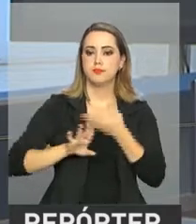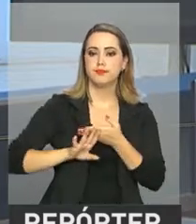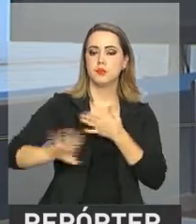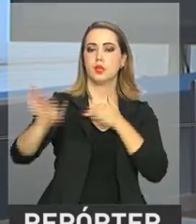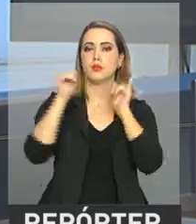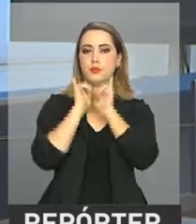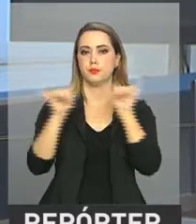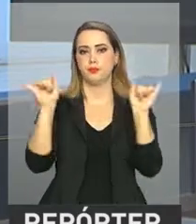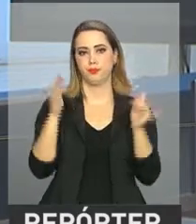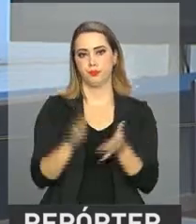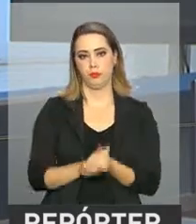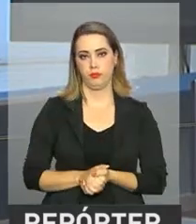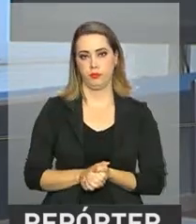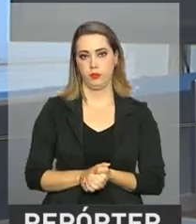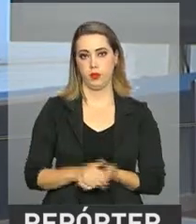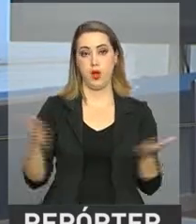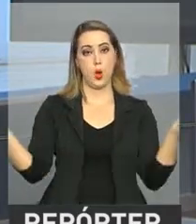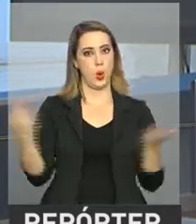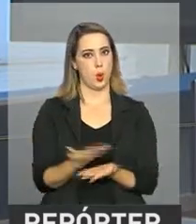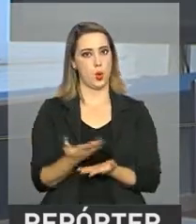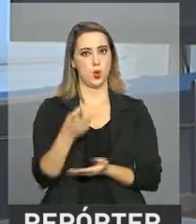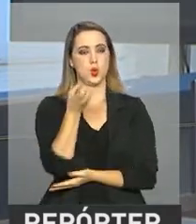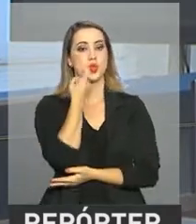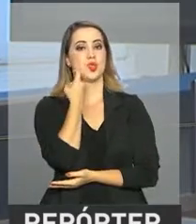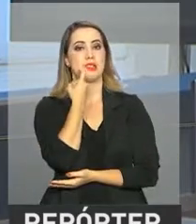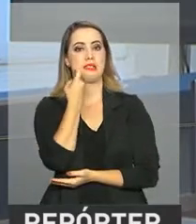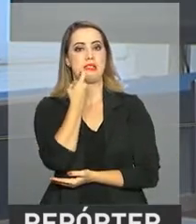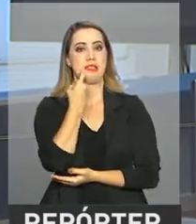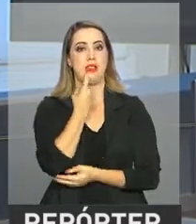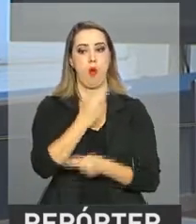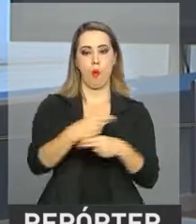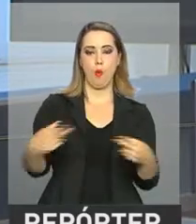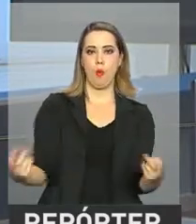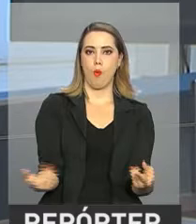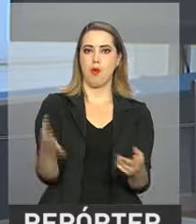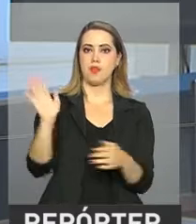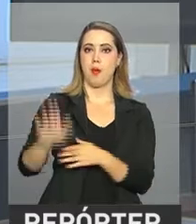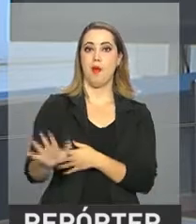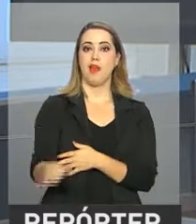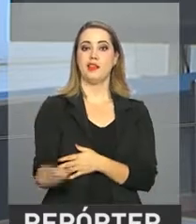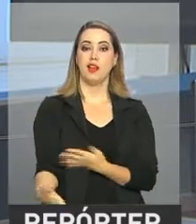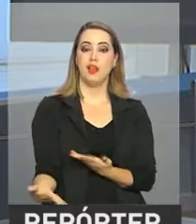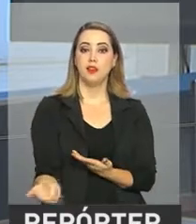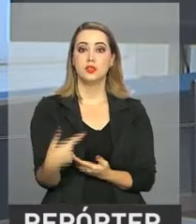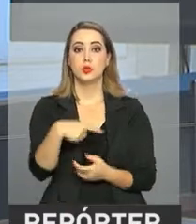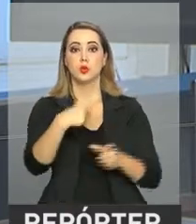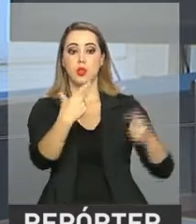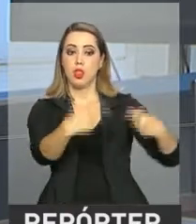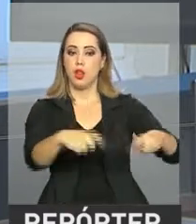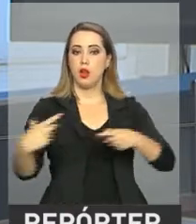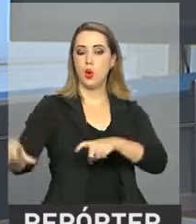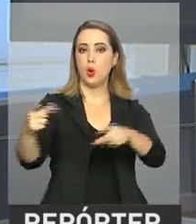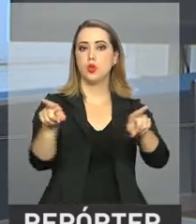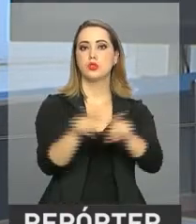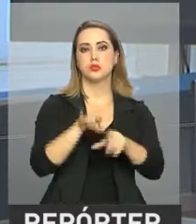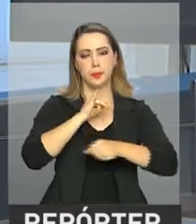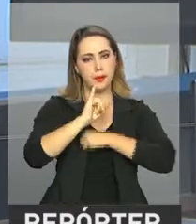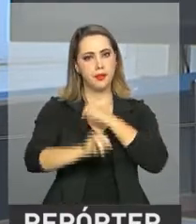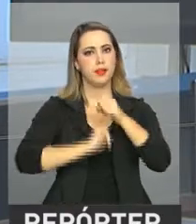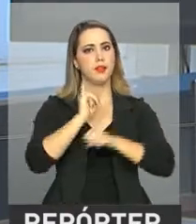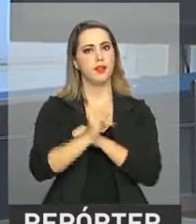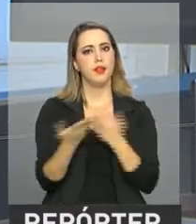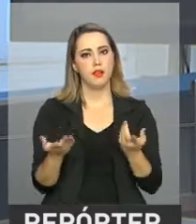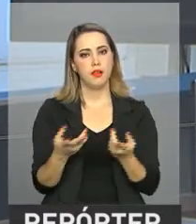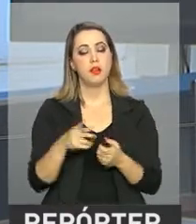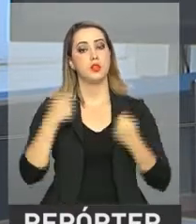feira comerciantes de todo o brasil prometem produtos mais em conta tanto nas lojas como pela internet é a black friday